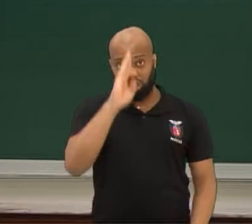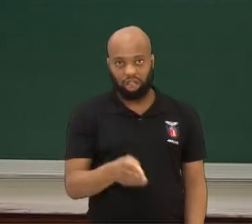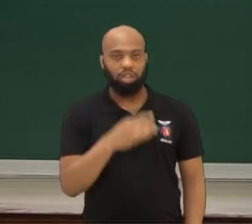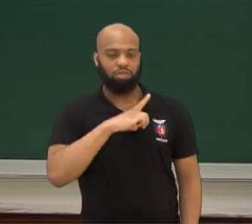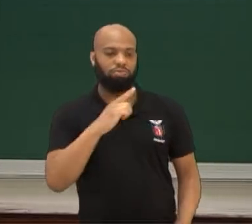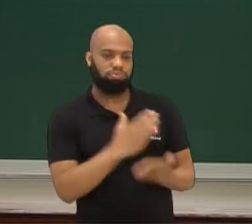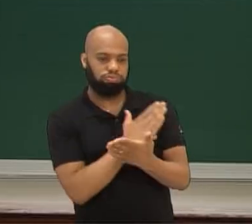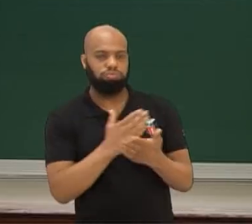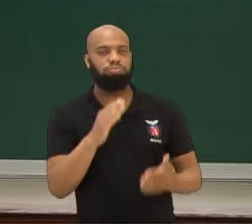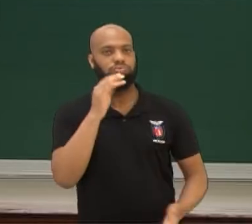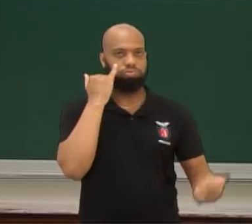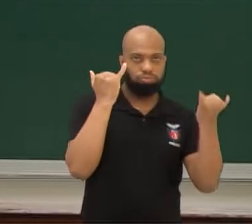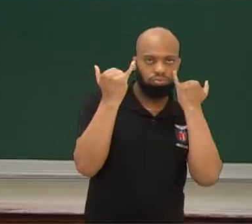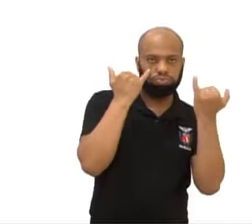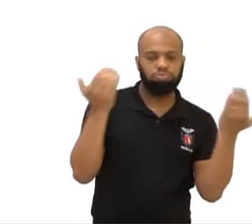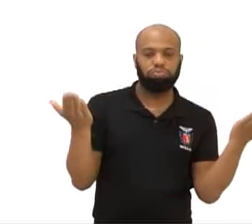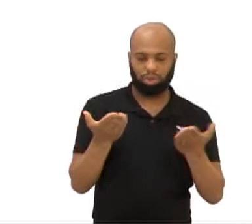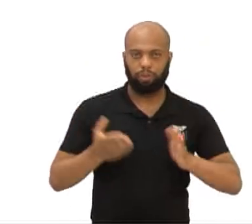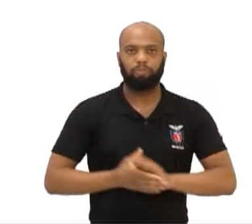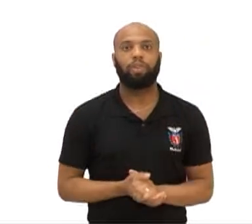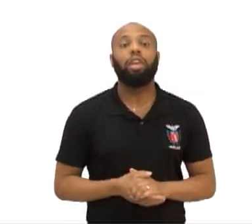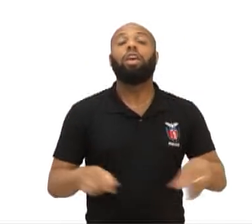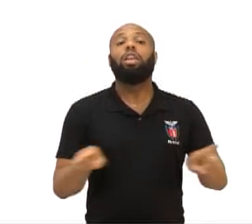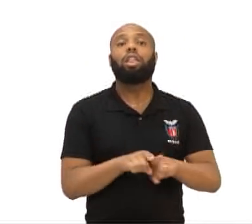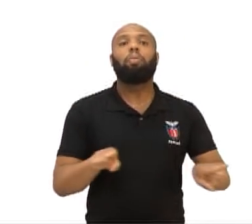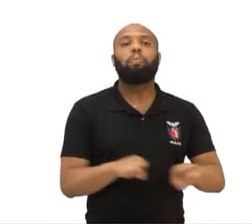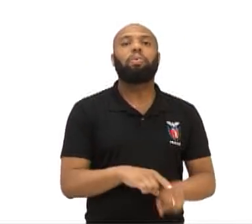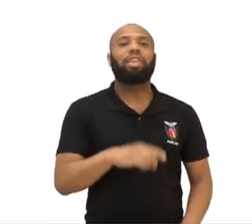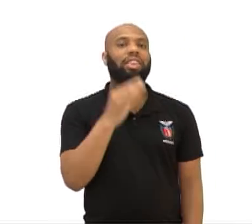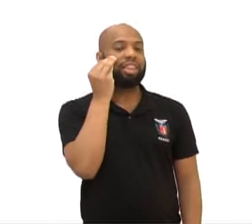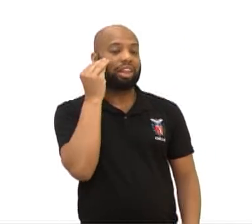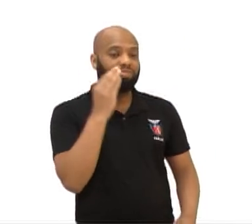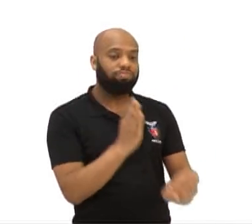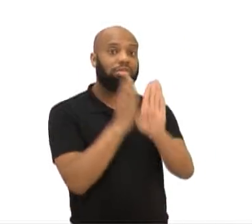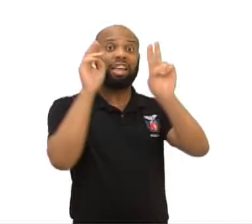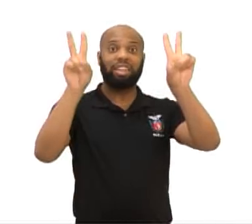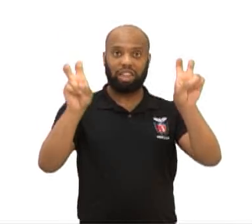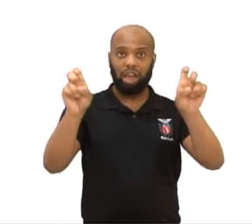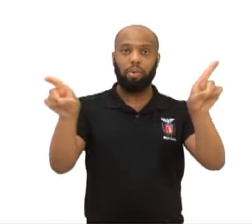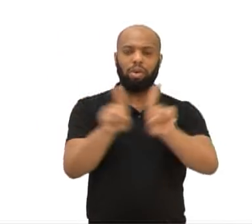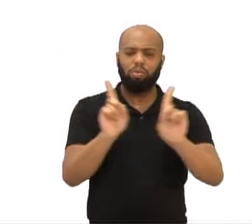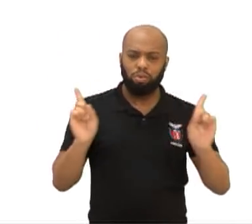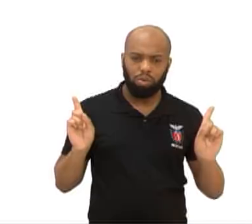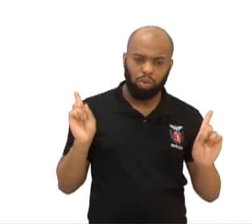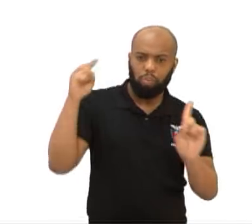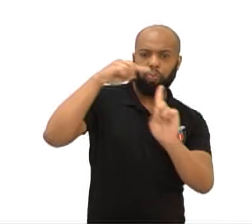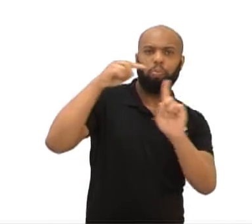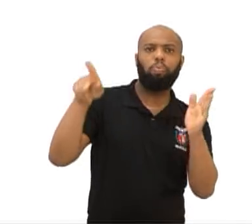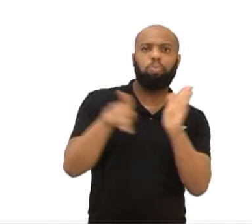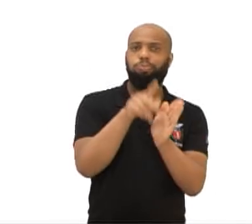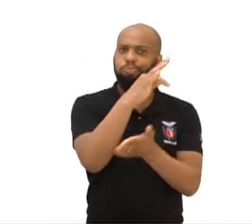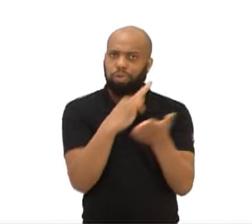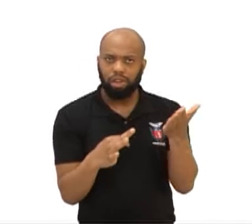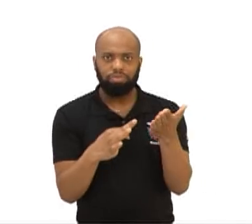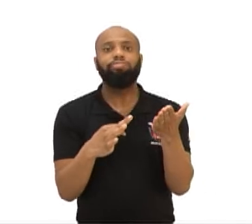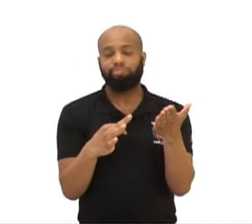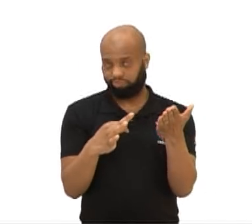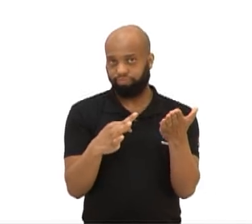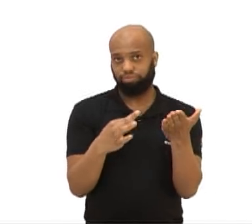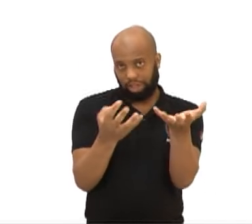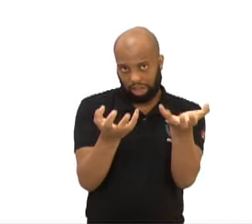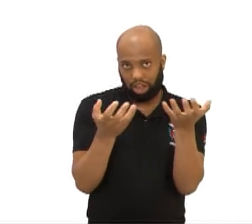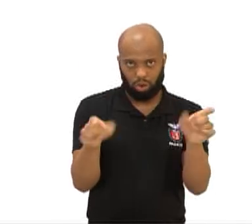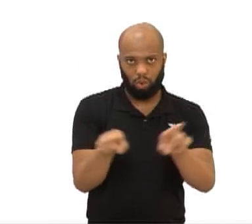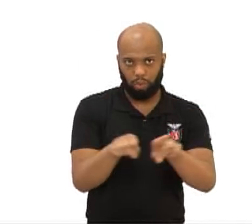escritor, pelo narrador, certo? Vamos tentar identificar o tema e a finalidade do texto, o tema, o assunto a que se refere,